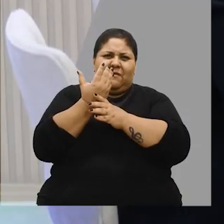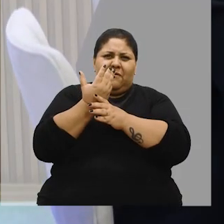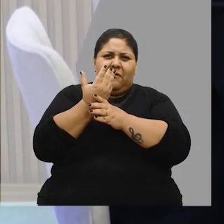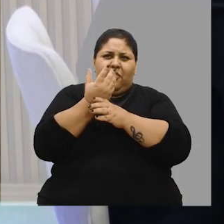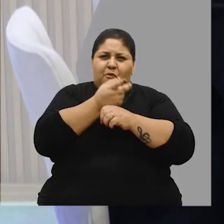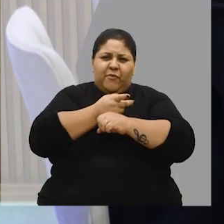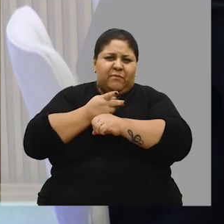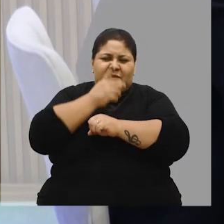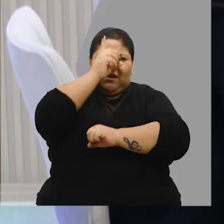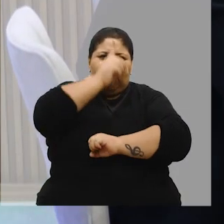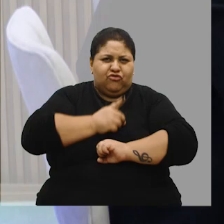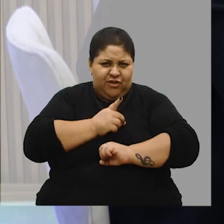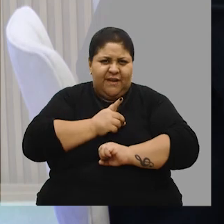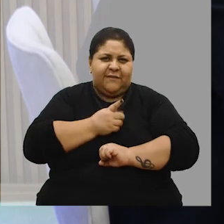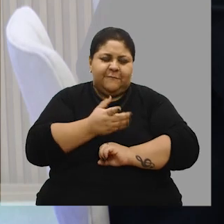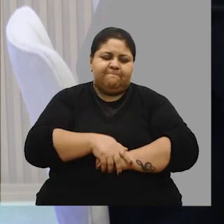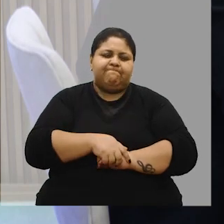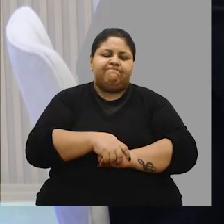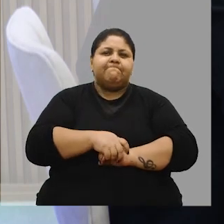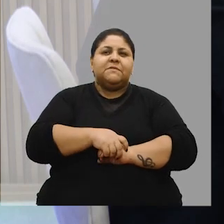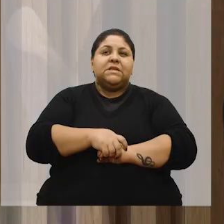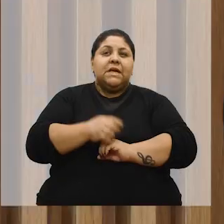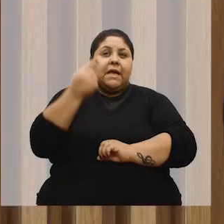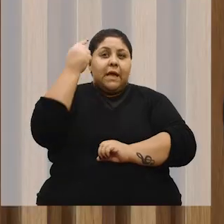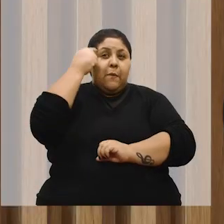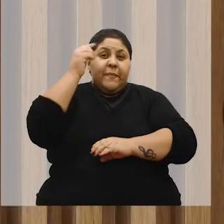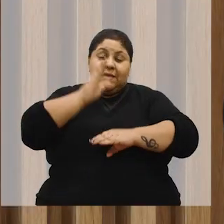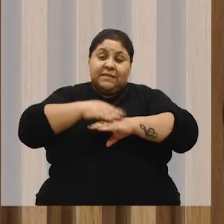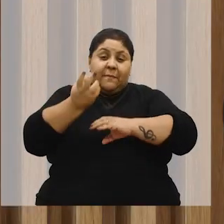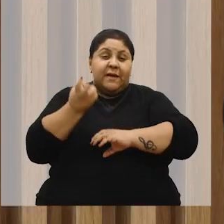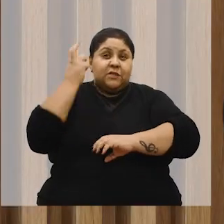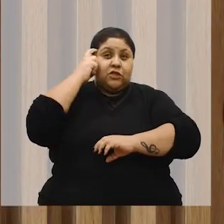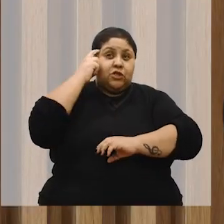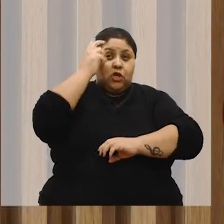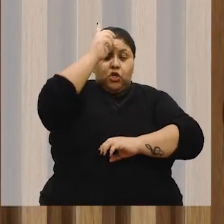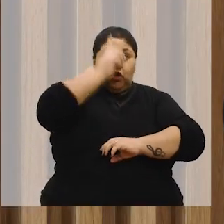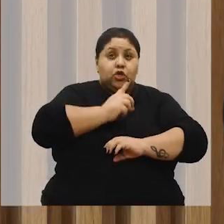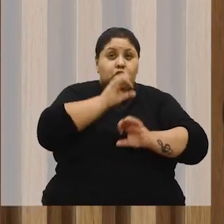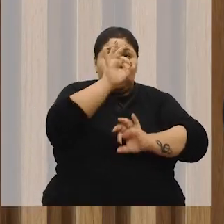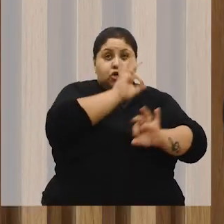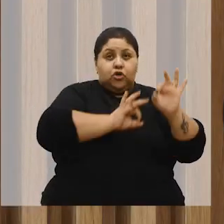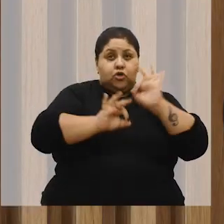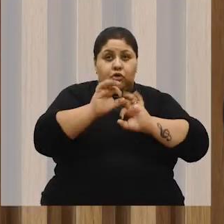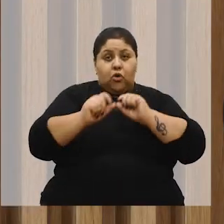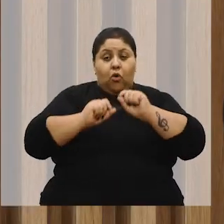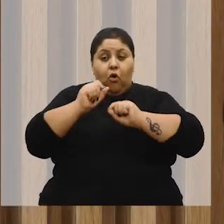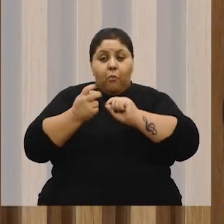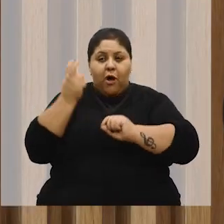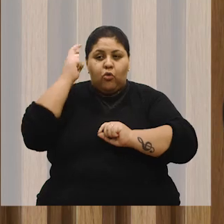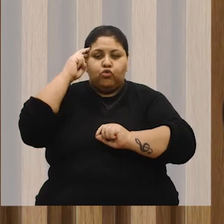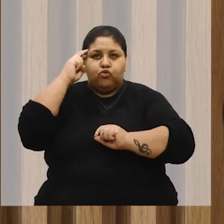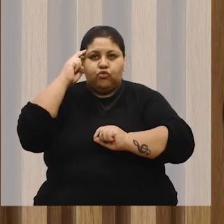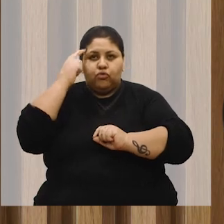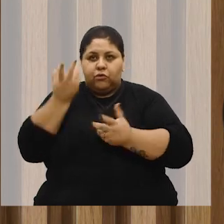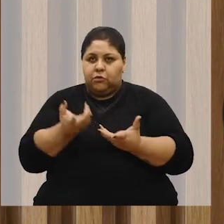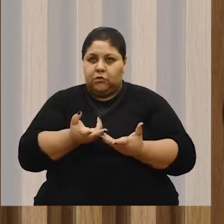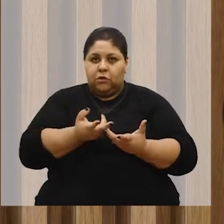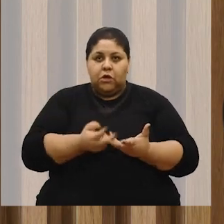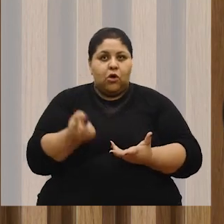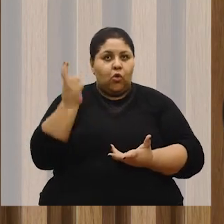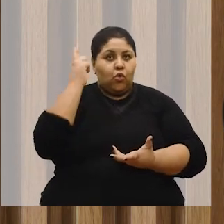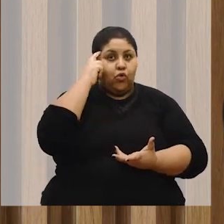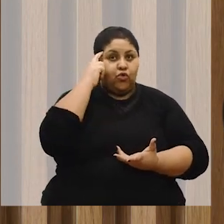mais a cultura, porque o direito, ele é a organização de uma sociedade, e a sociedade se organiza de acordo com a sua cultura. Culturalmente, não